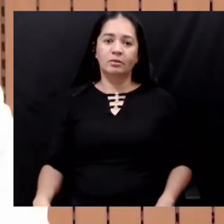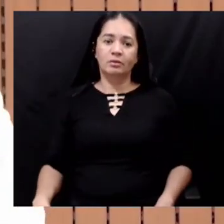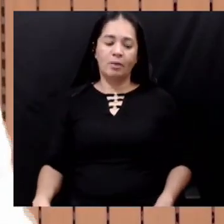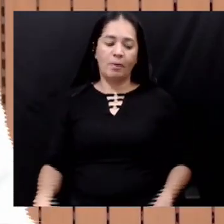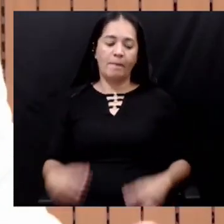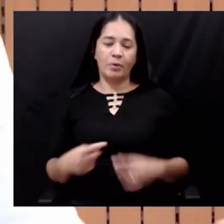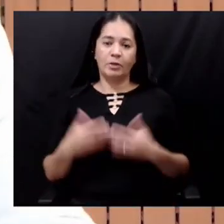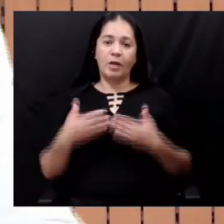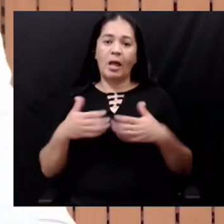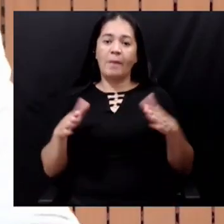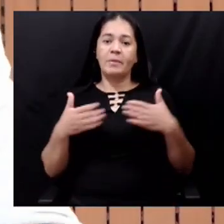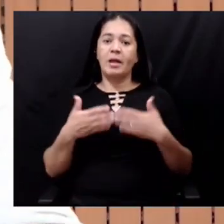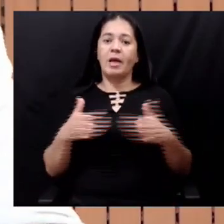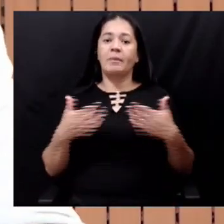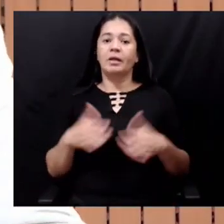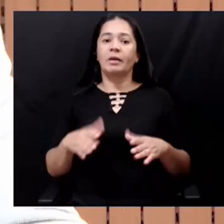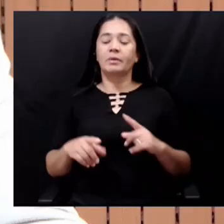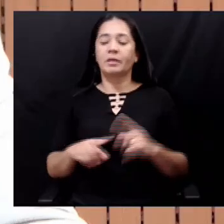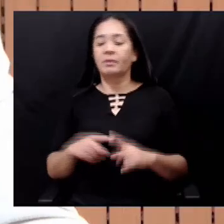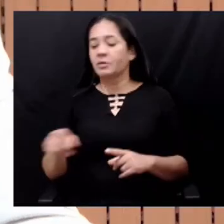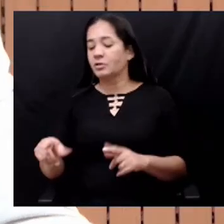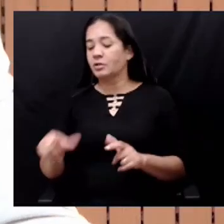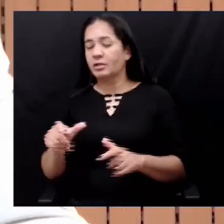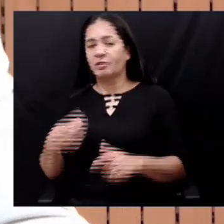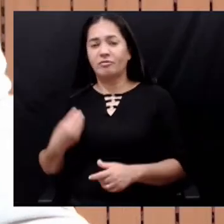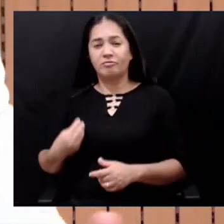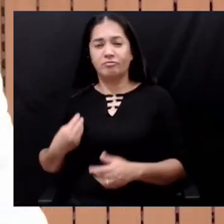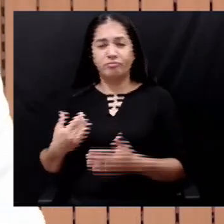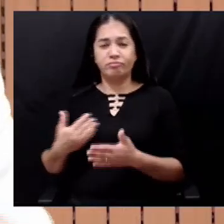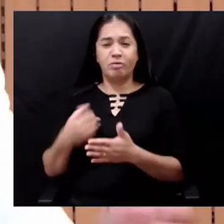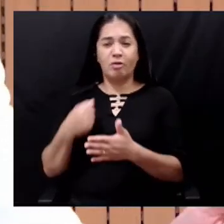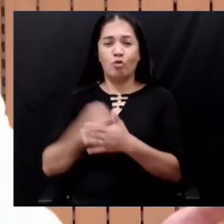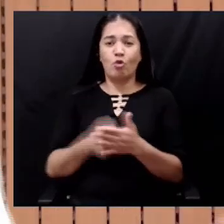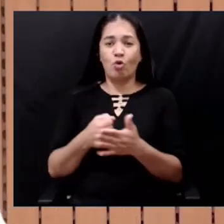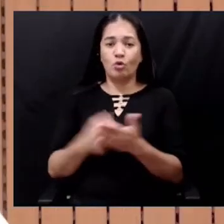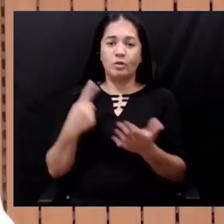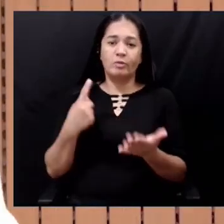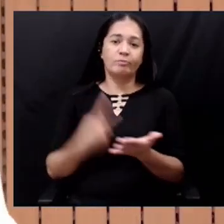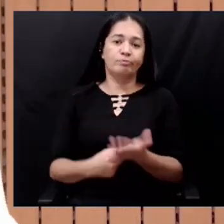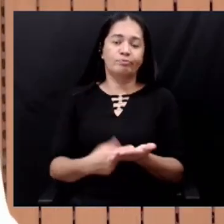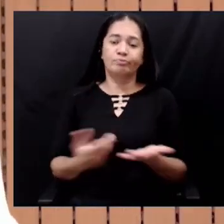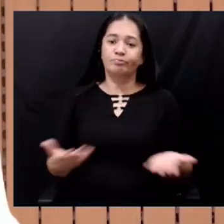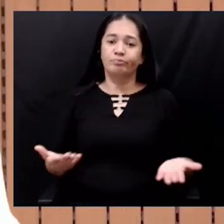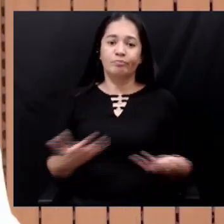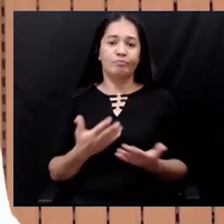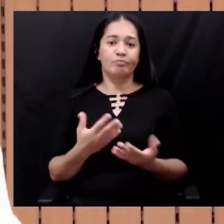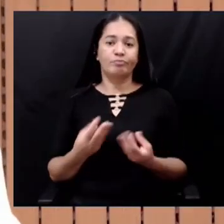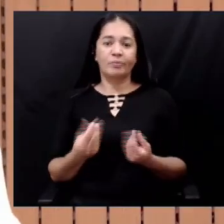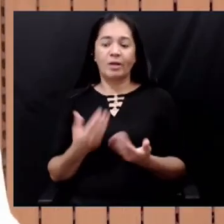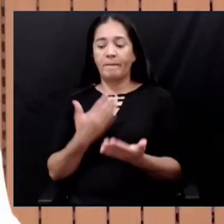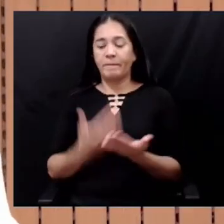quem passou a vida inteira militando nessa agenda, né, acaba sendo sobreposta, né?